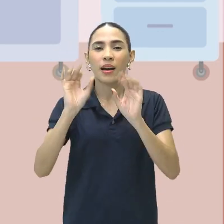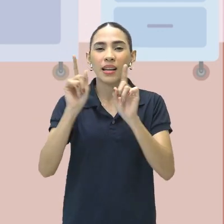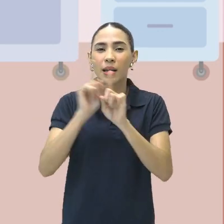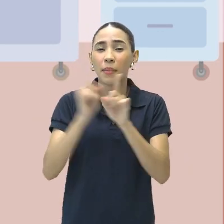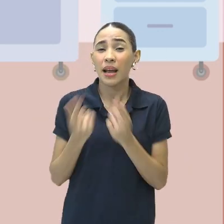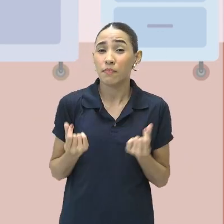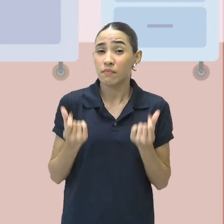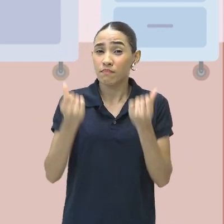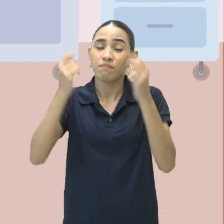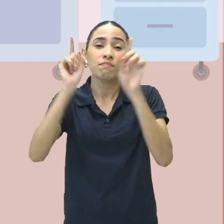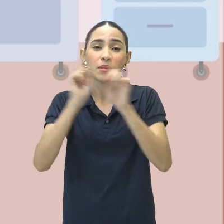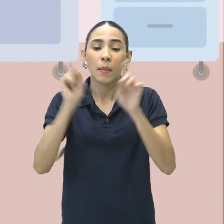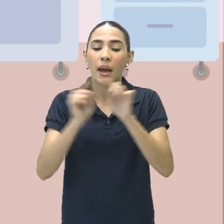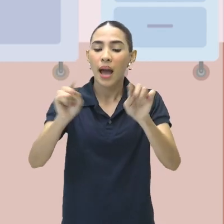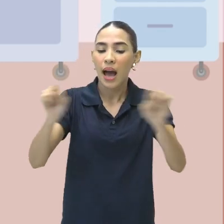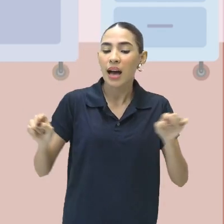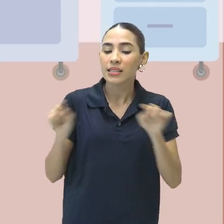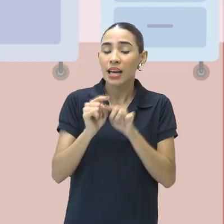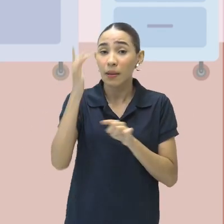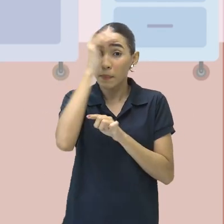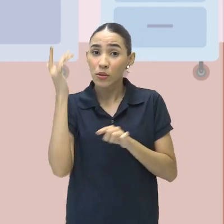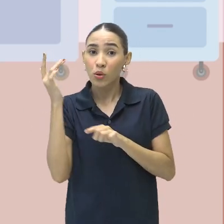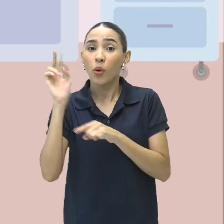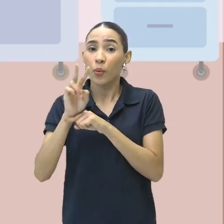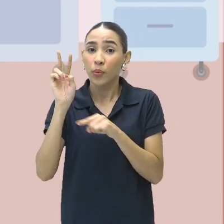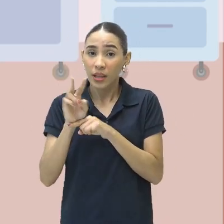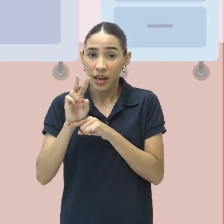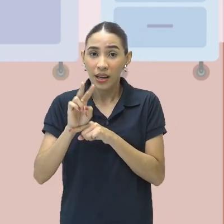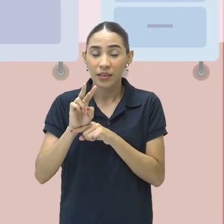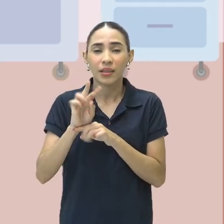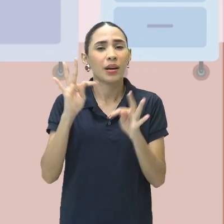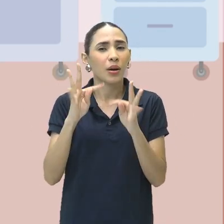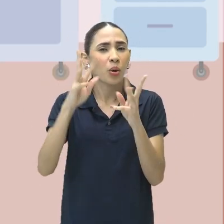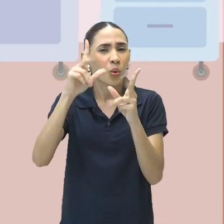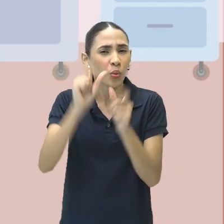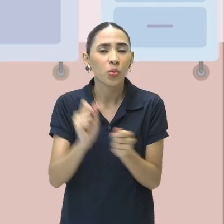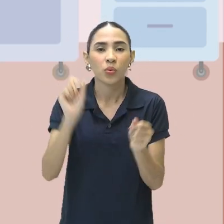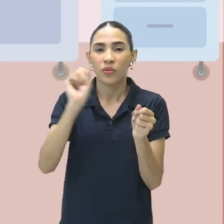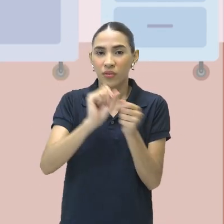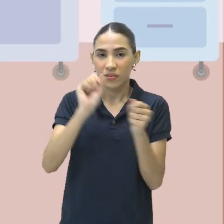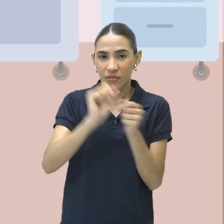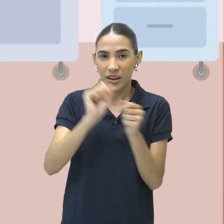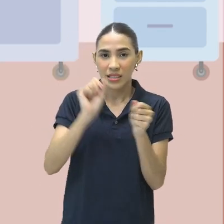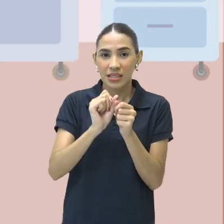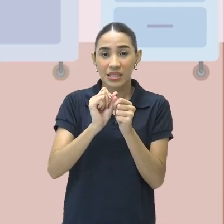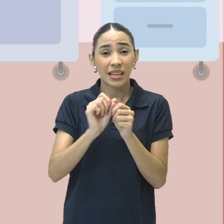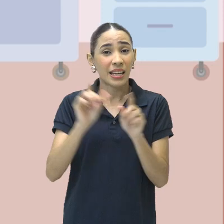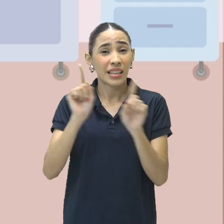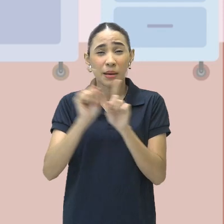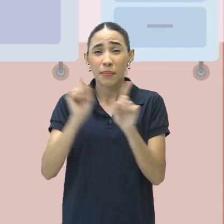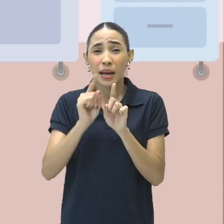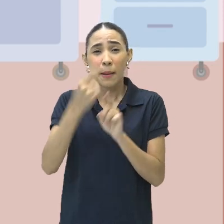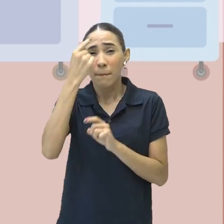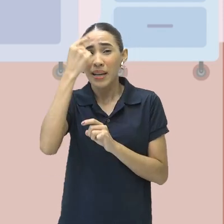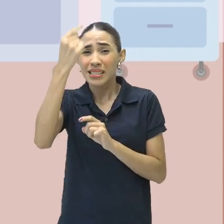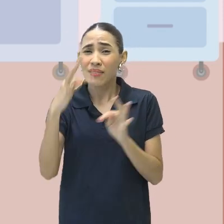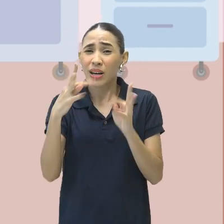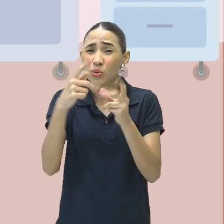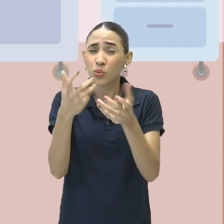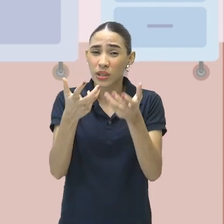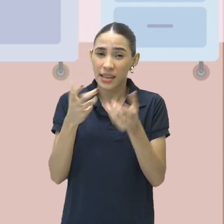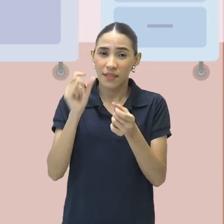moedas, as salas de criados. Tecera tudo o que fazia, tecera tudo o que queria